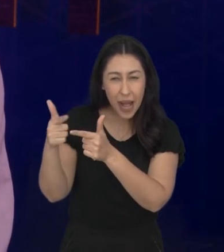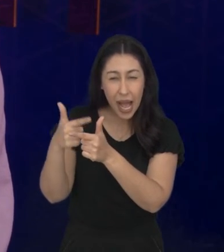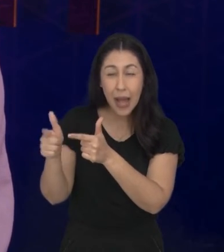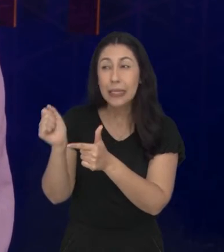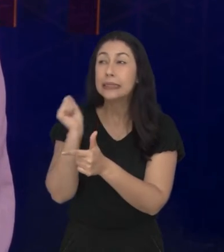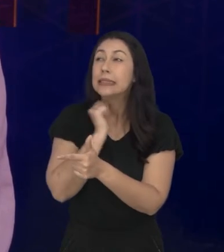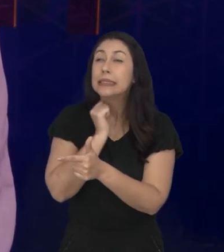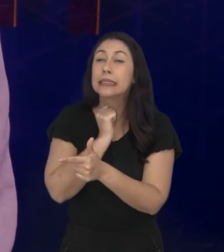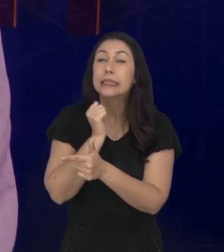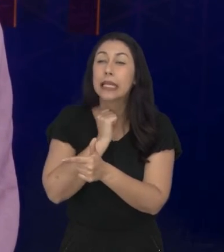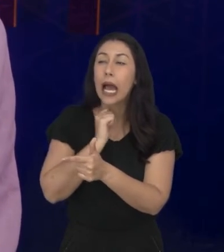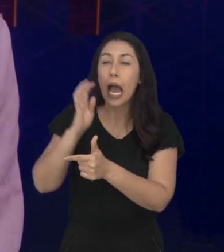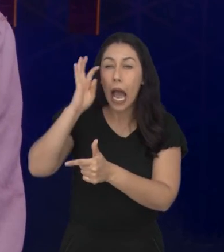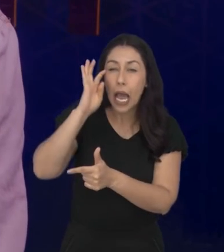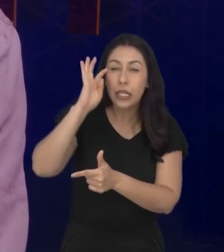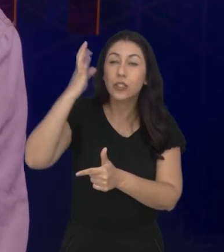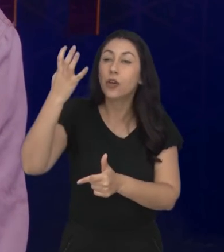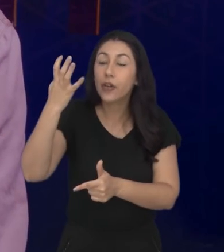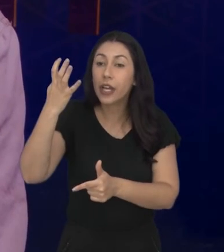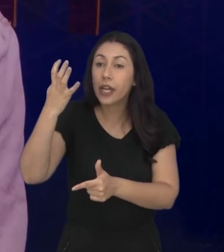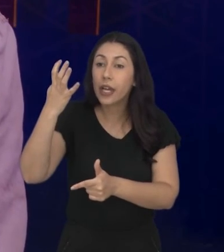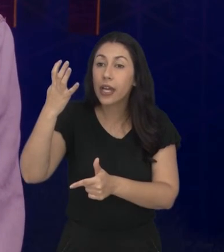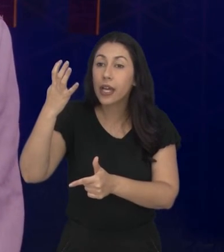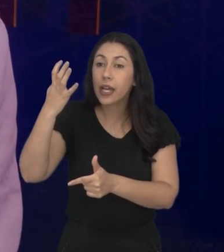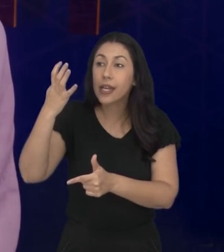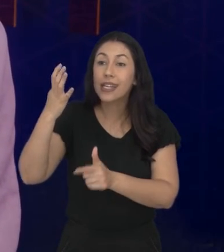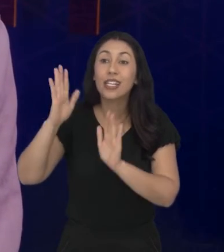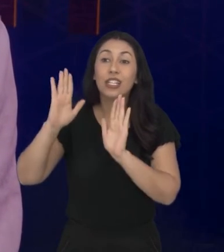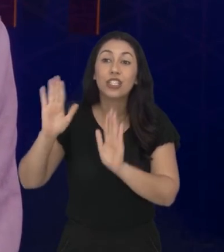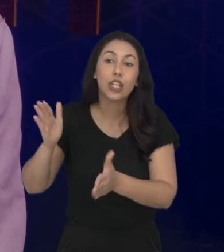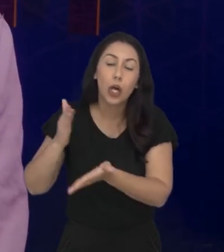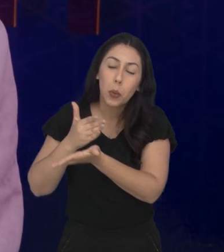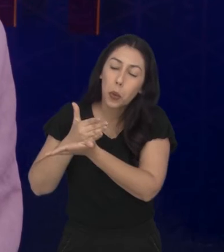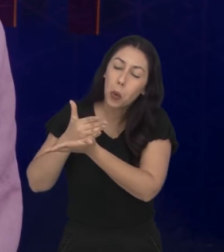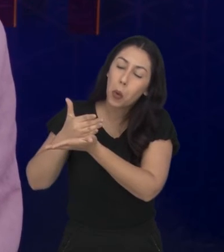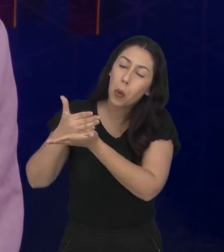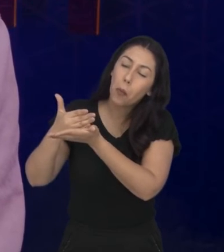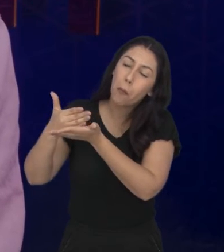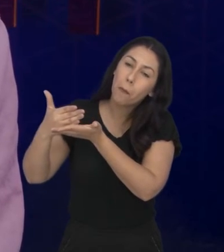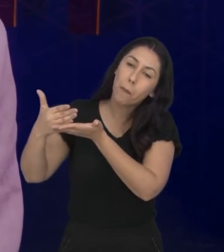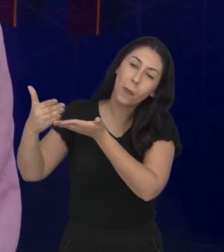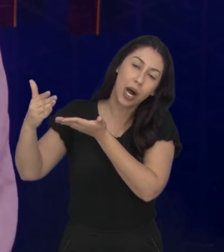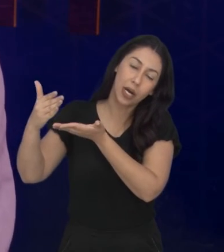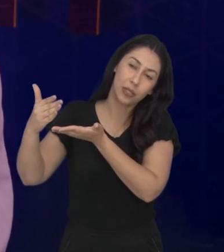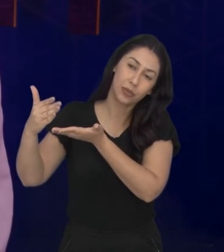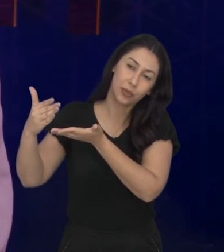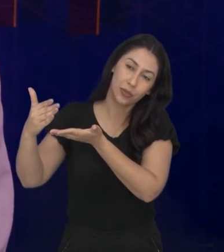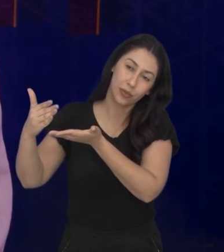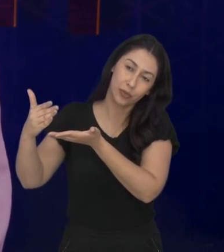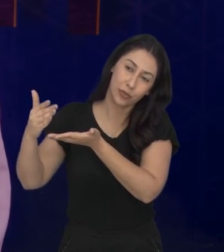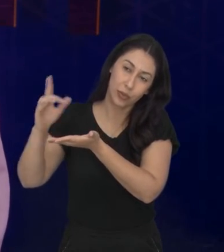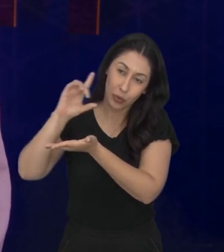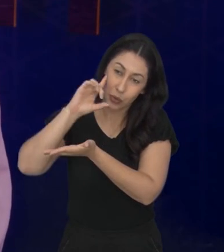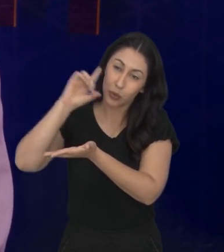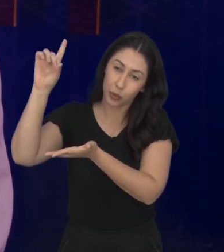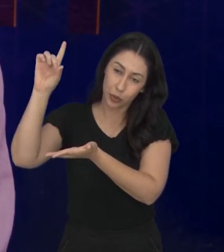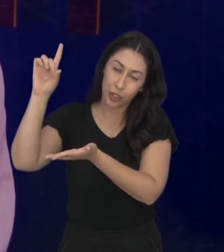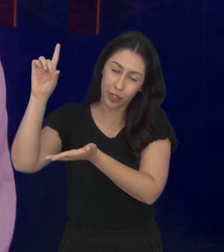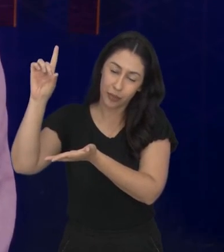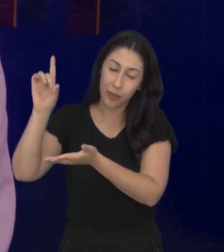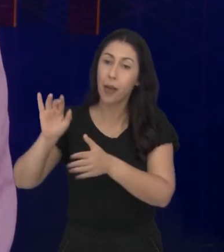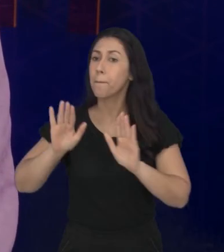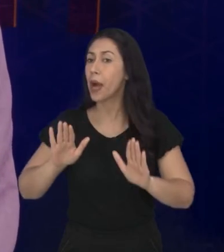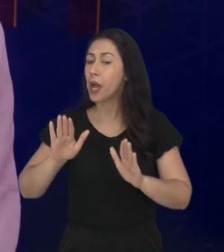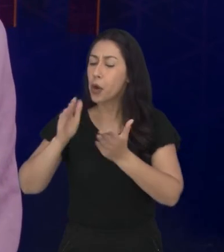assuntos estressantes, atividades estressantes no início do dia. E aí, assim, no início do